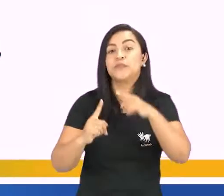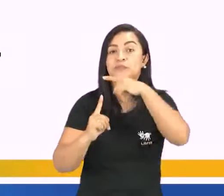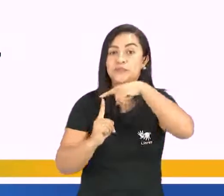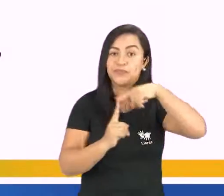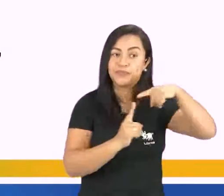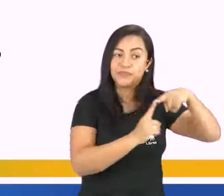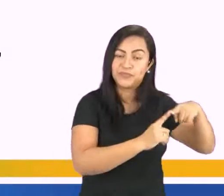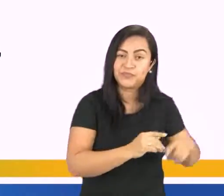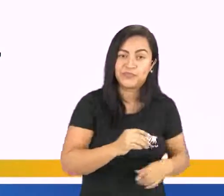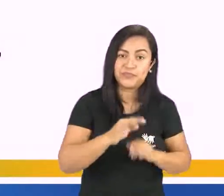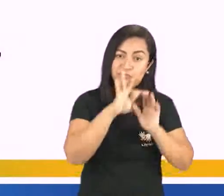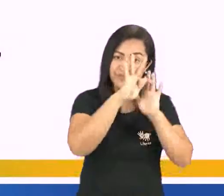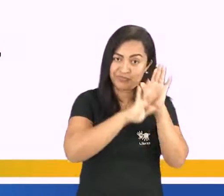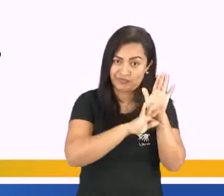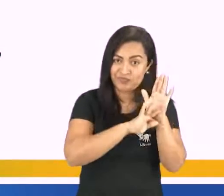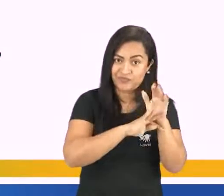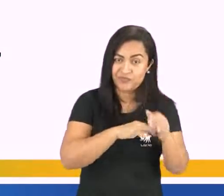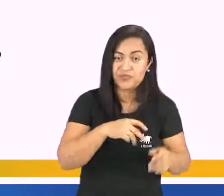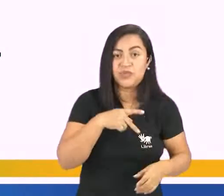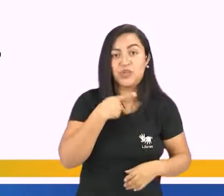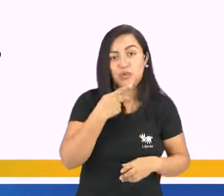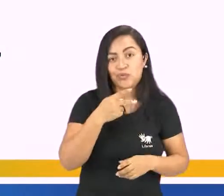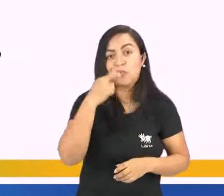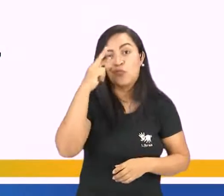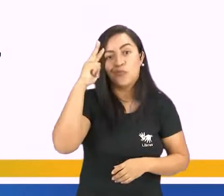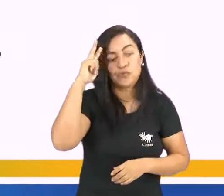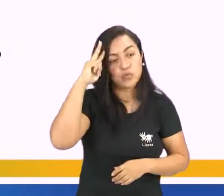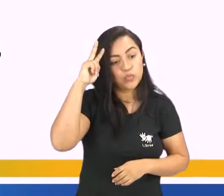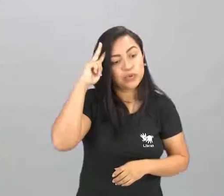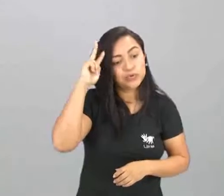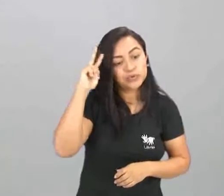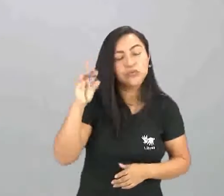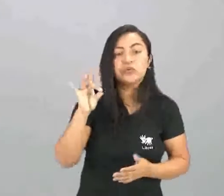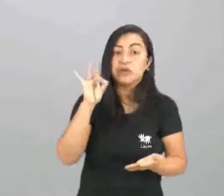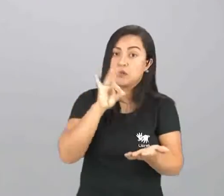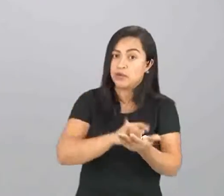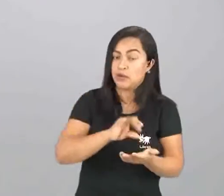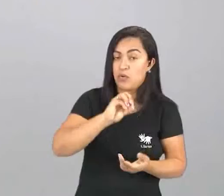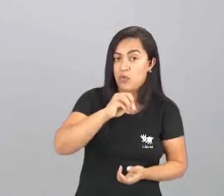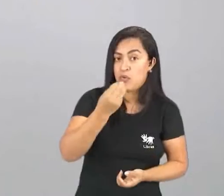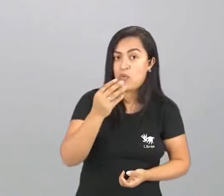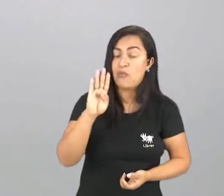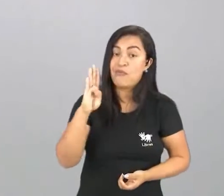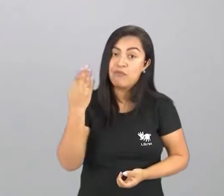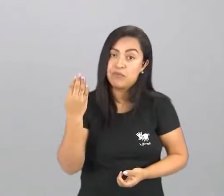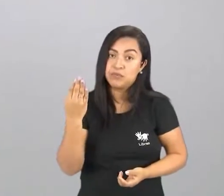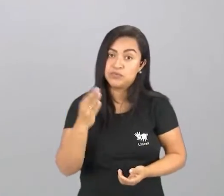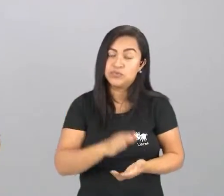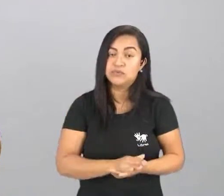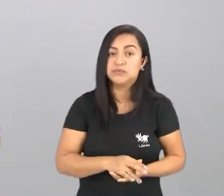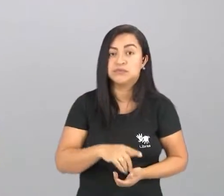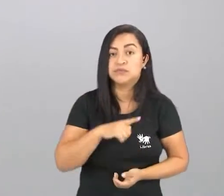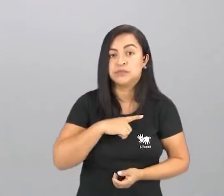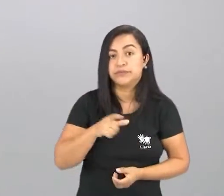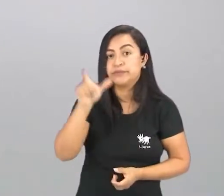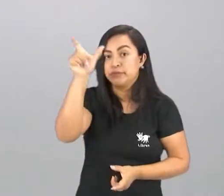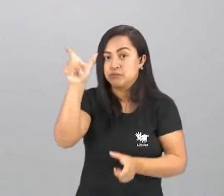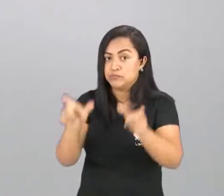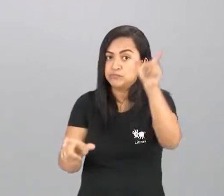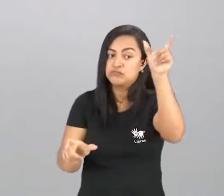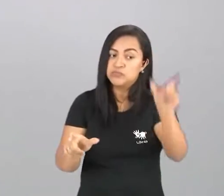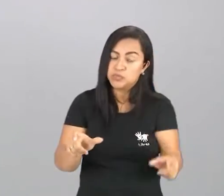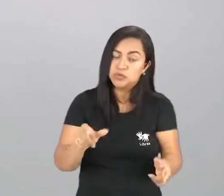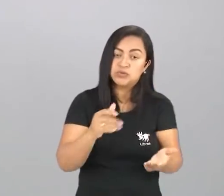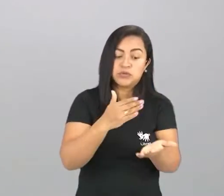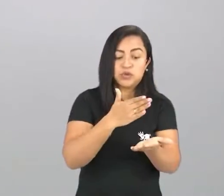que conta uma história. Pode ser real ou fictícia, com personagens, e deve ter aí uma introdução, um